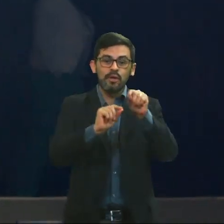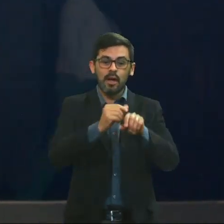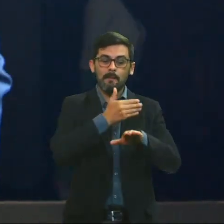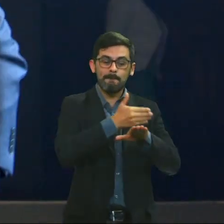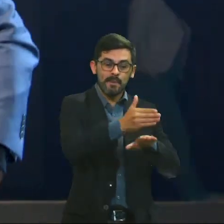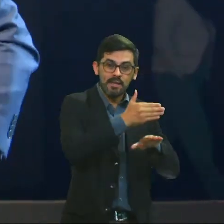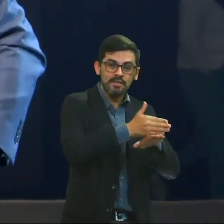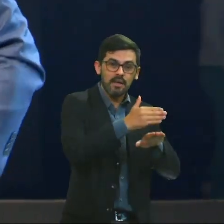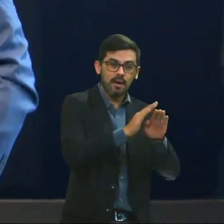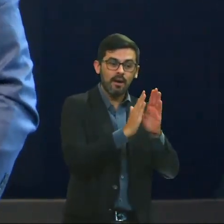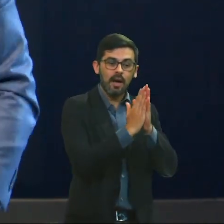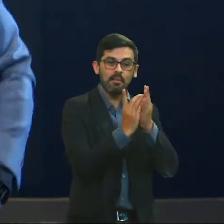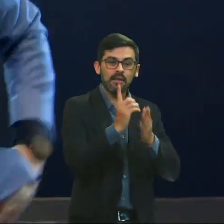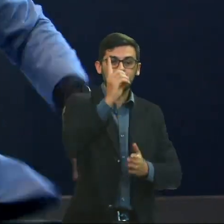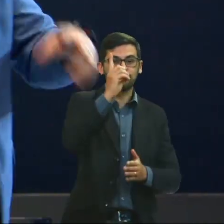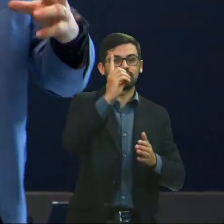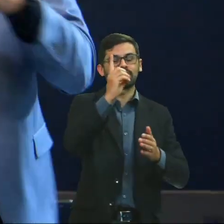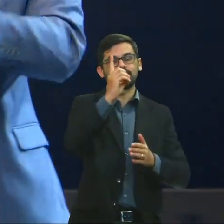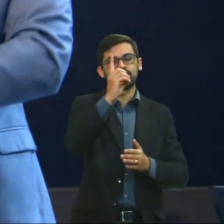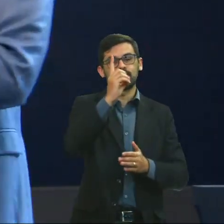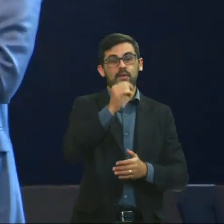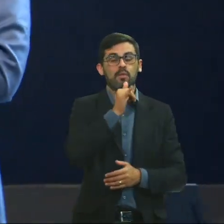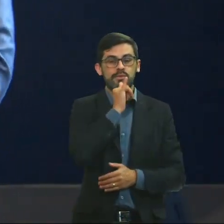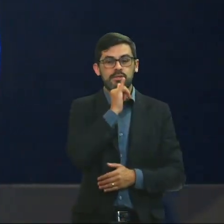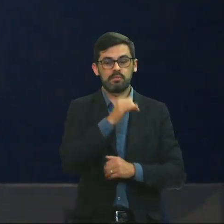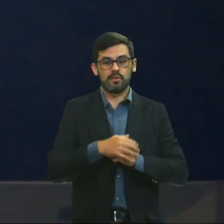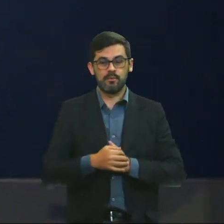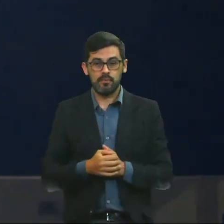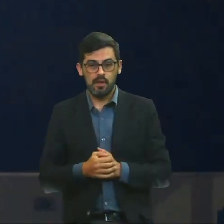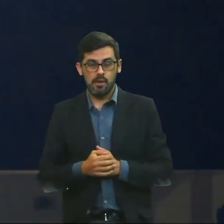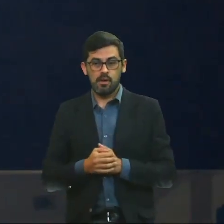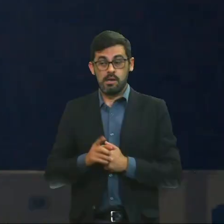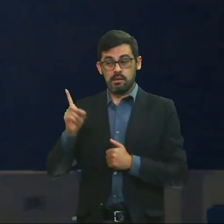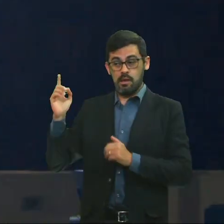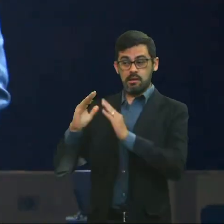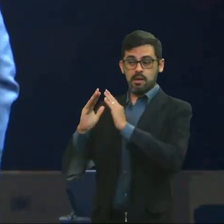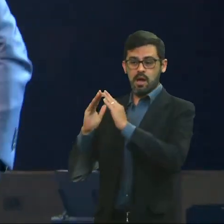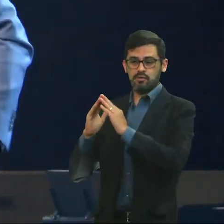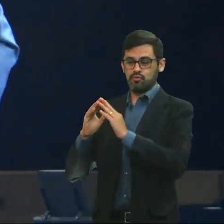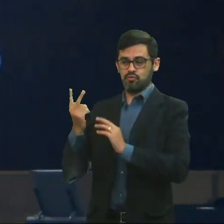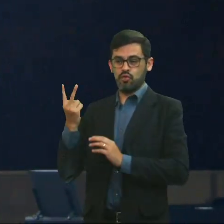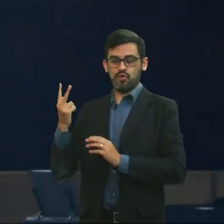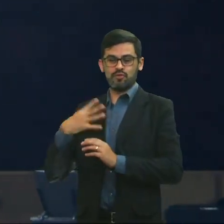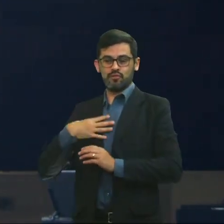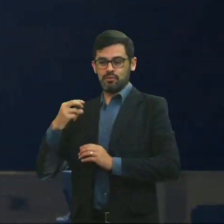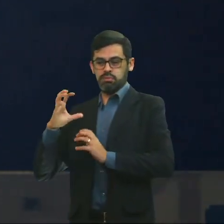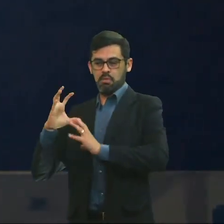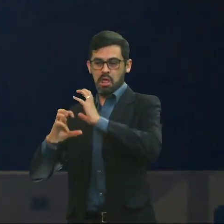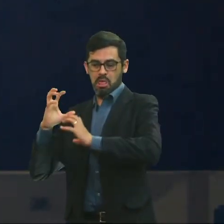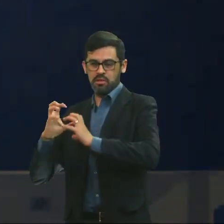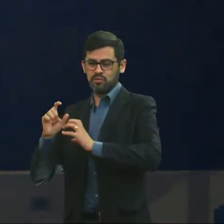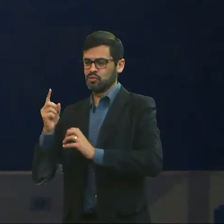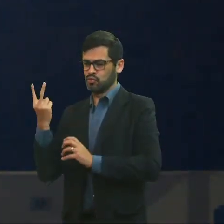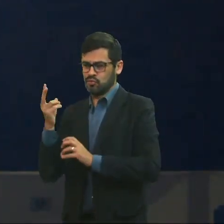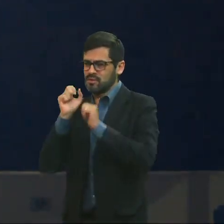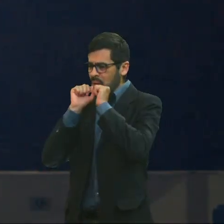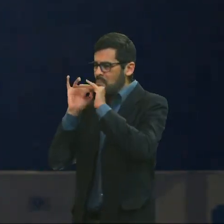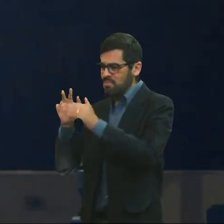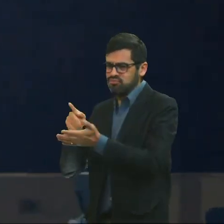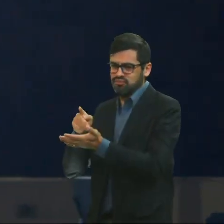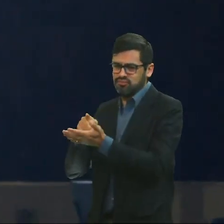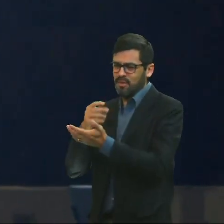palavra de Deus. Deixa eu dar um exemplo. Esses dias as crianças estavam brigando lá em casa. Meus filhos são uma benção,